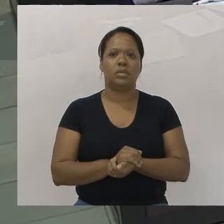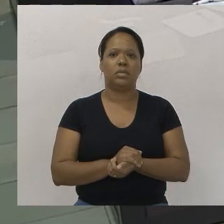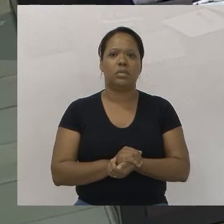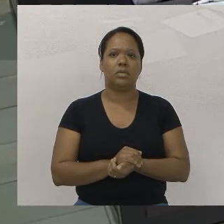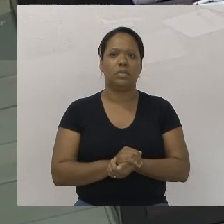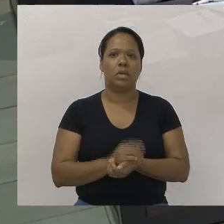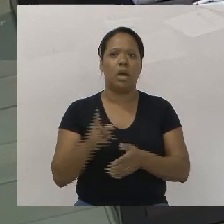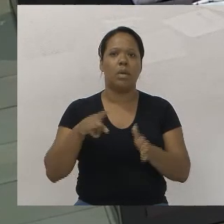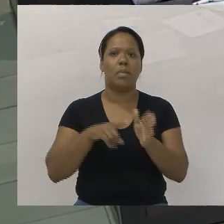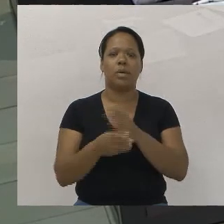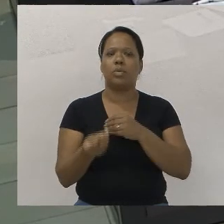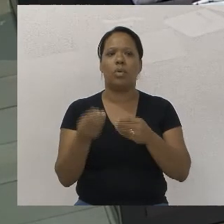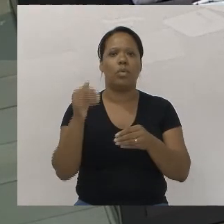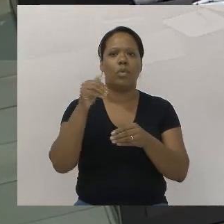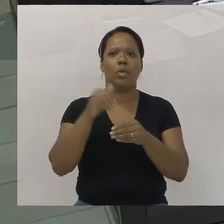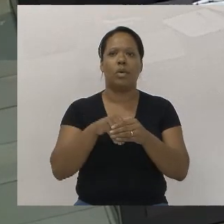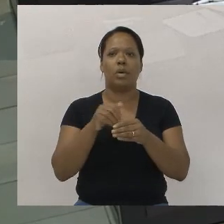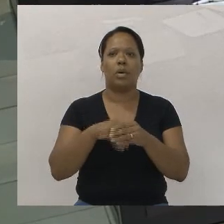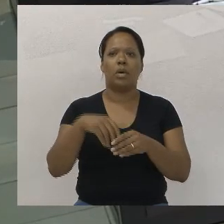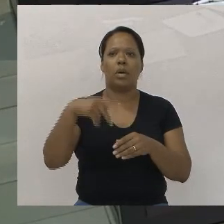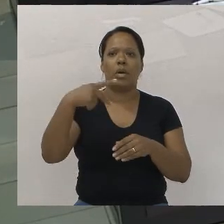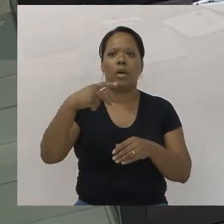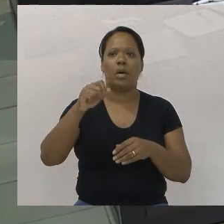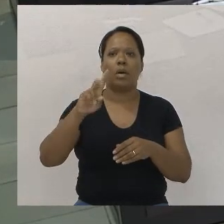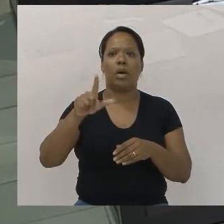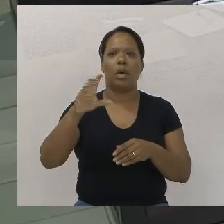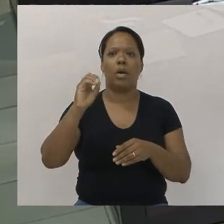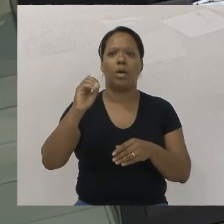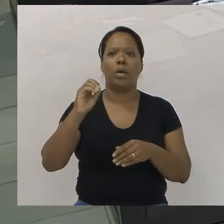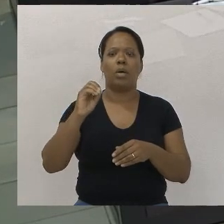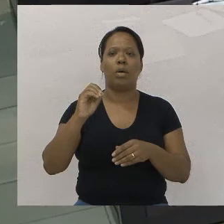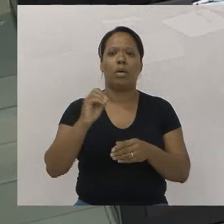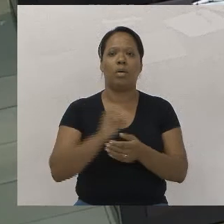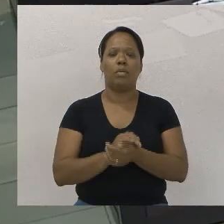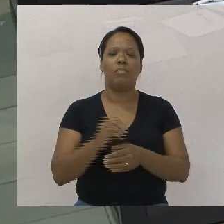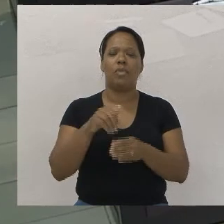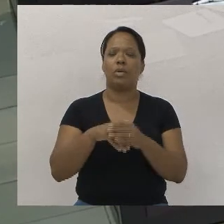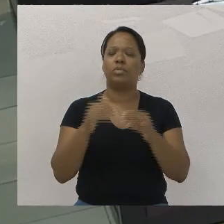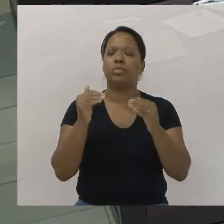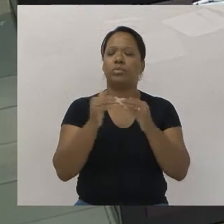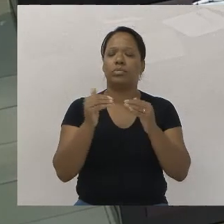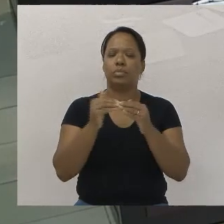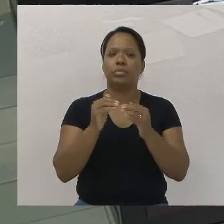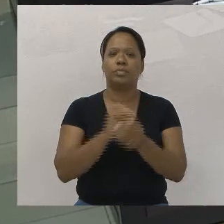como volta o vereador paulinho e esporte favorável